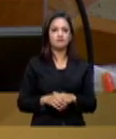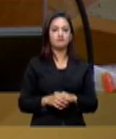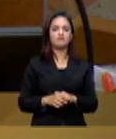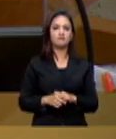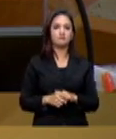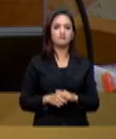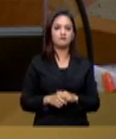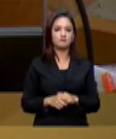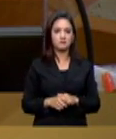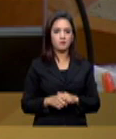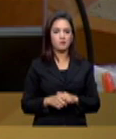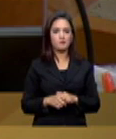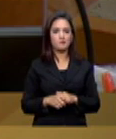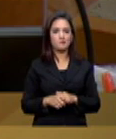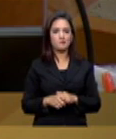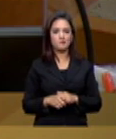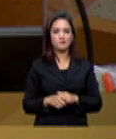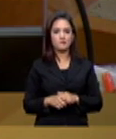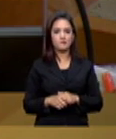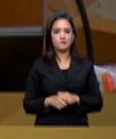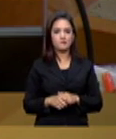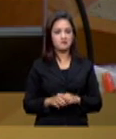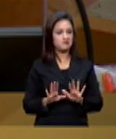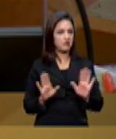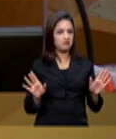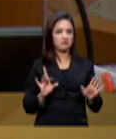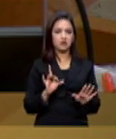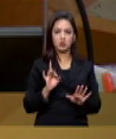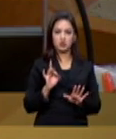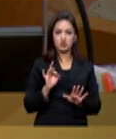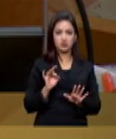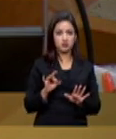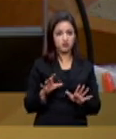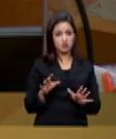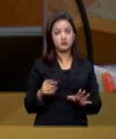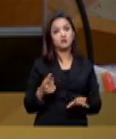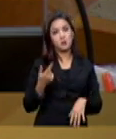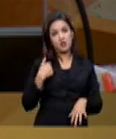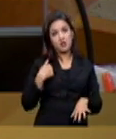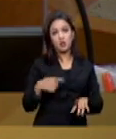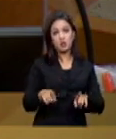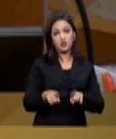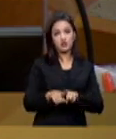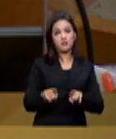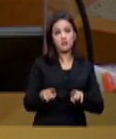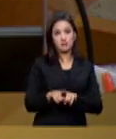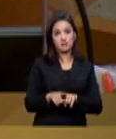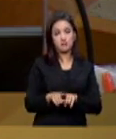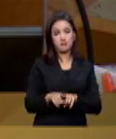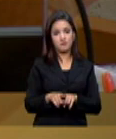insuficiente para a proteção. Mas só isso. A rigor, eu também estou declarando